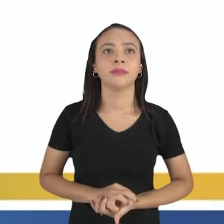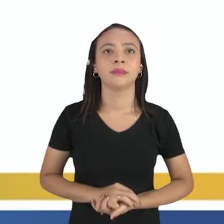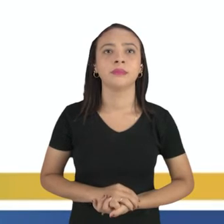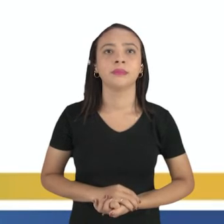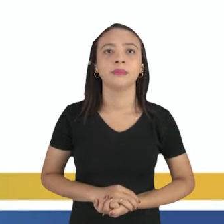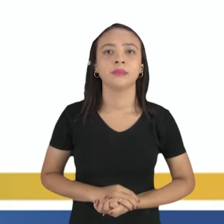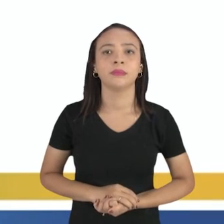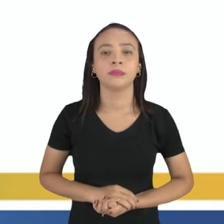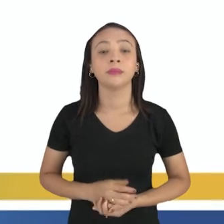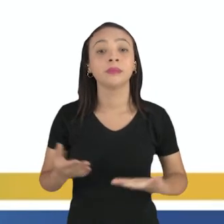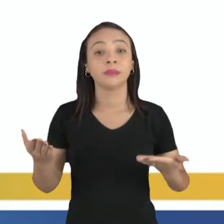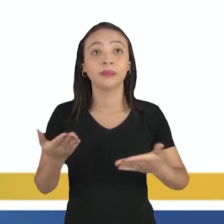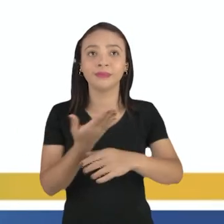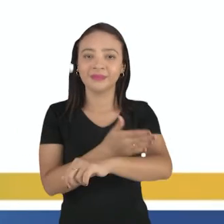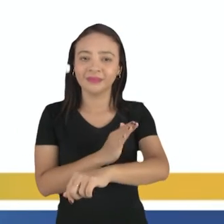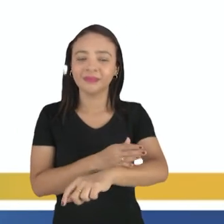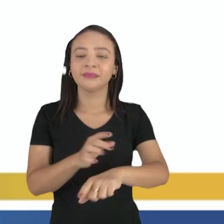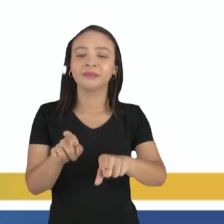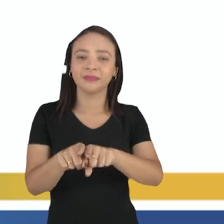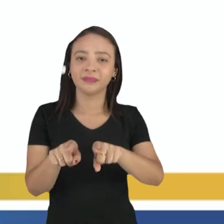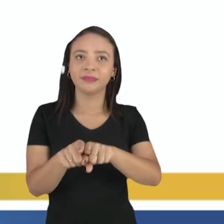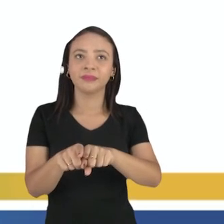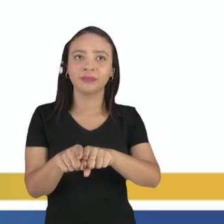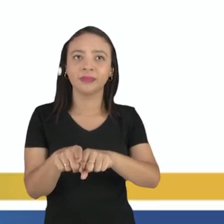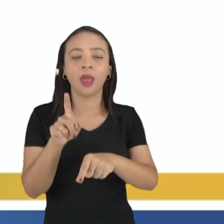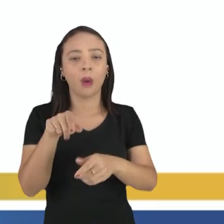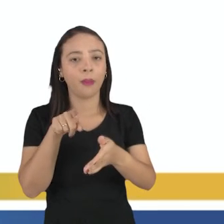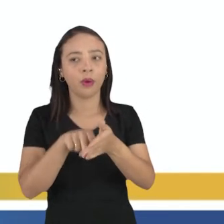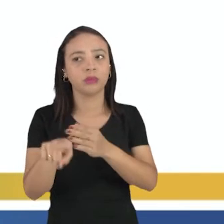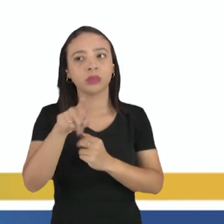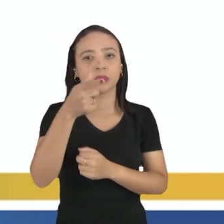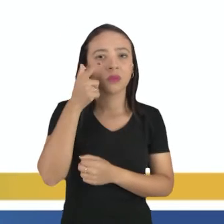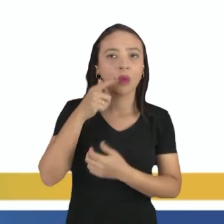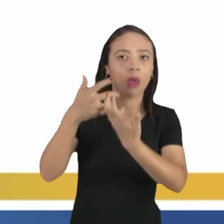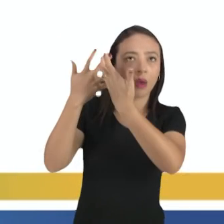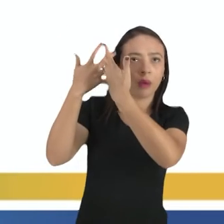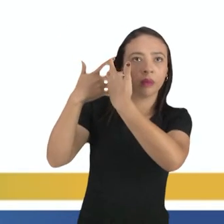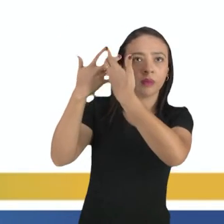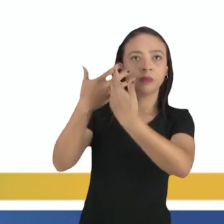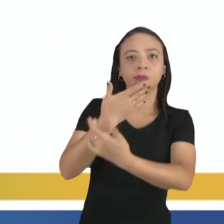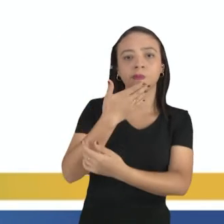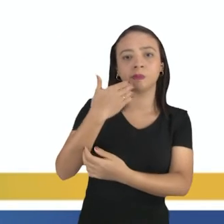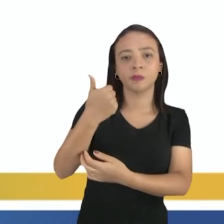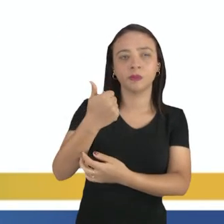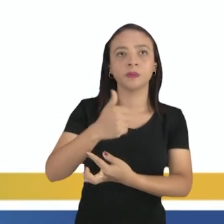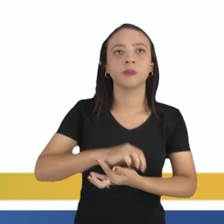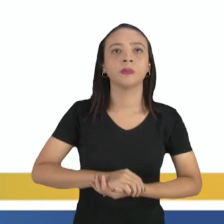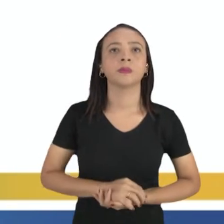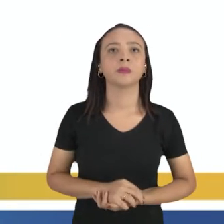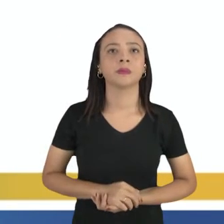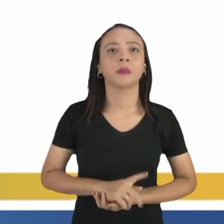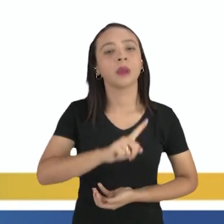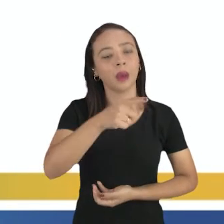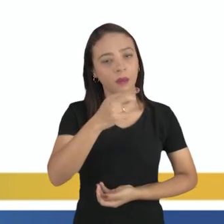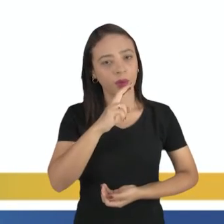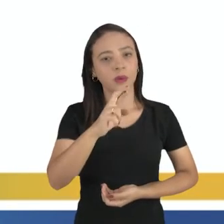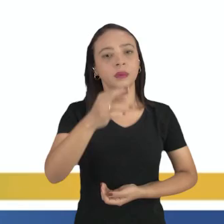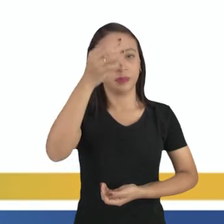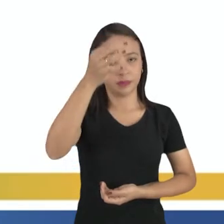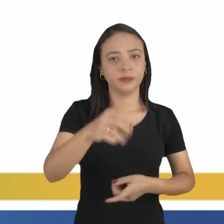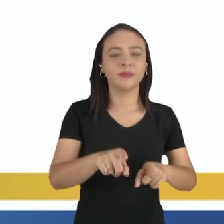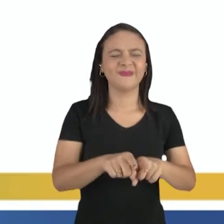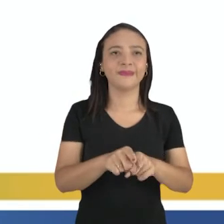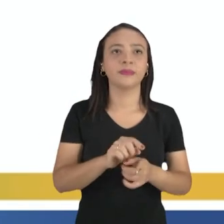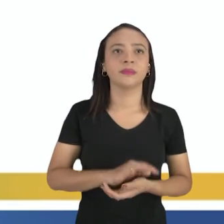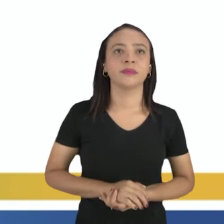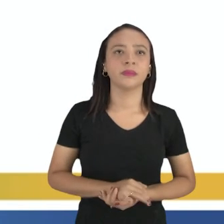E aí vamos exercitar um pouquinho essa questão, um pouco mais para vocês refletirem a sós, claro que depois eu vou dar a resposta. Vamos